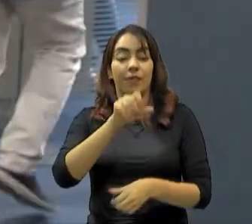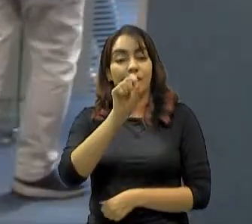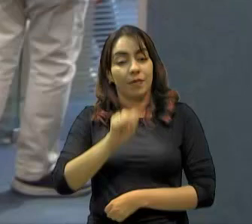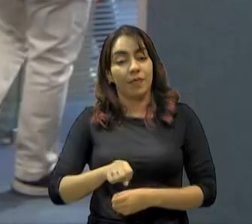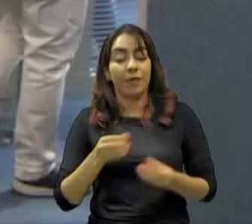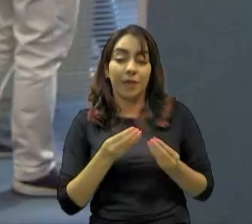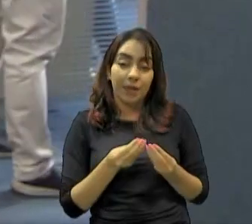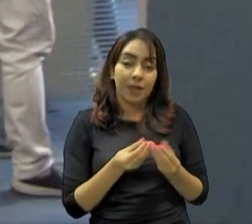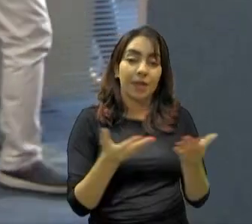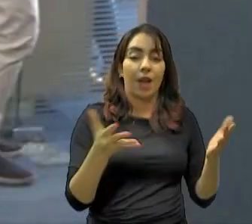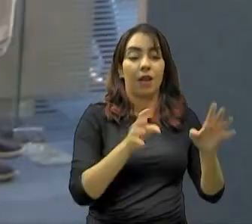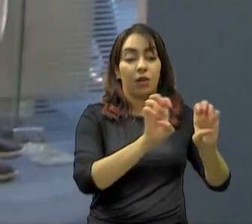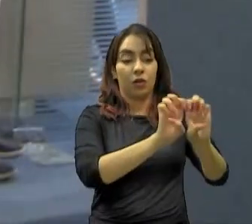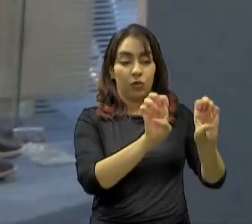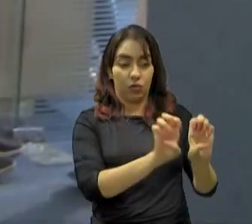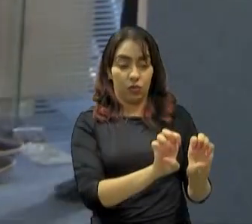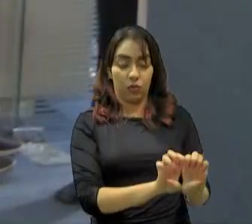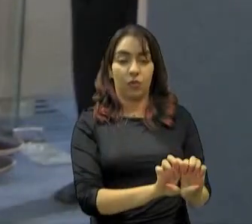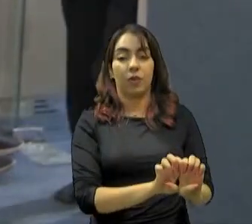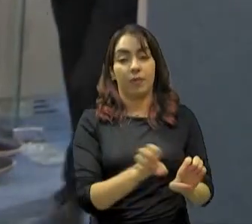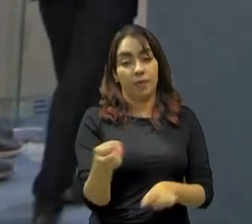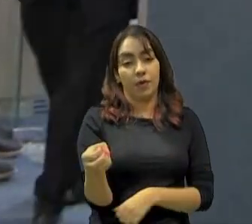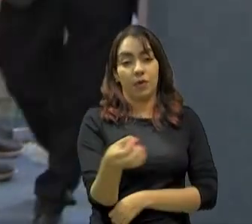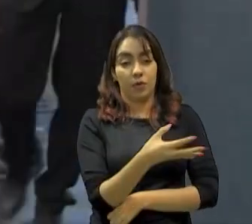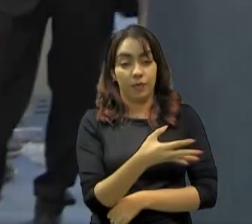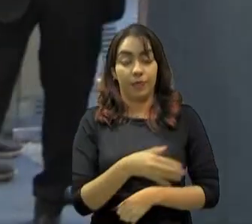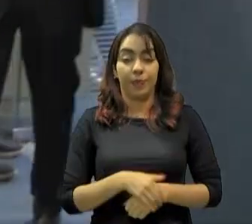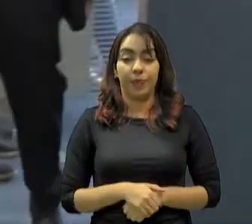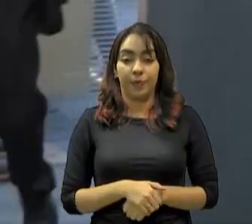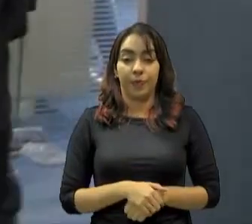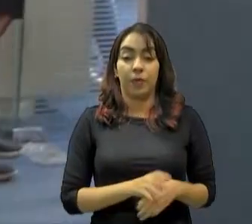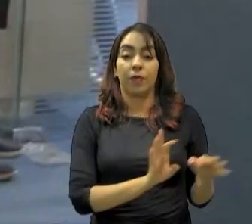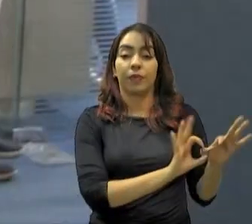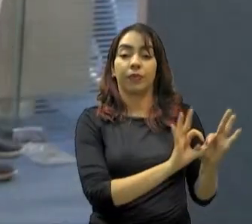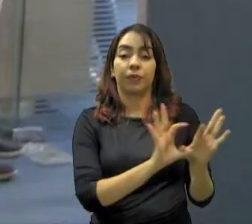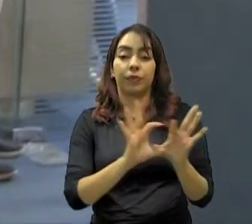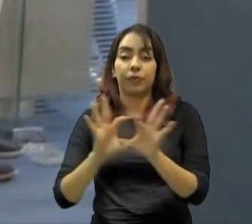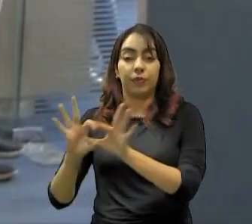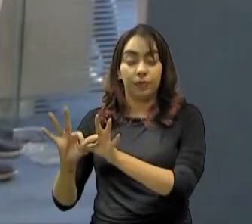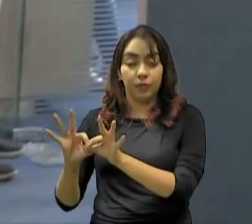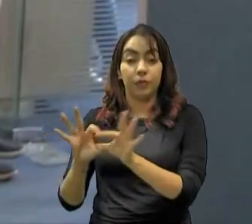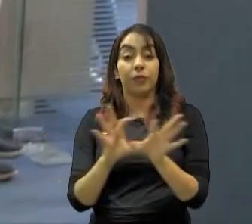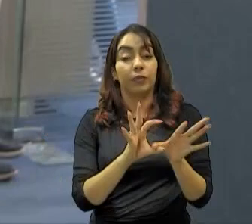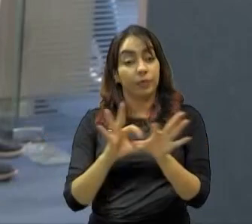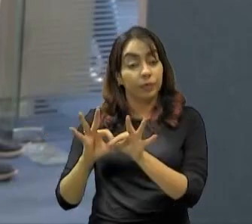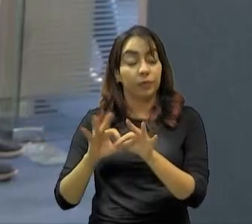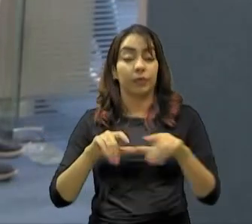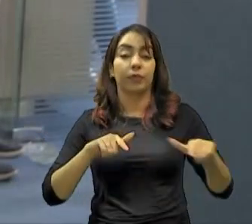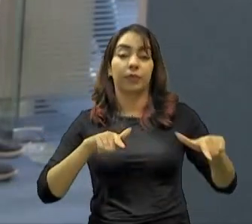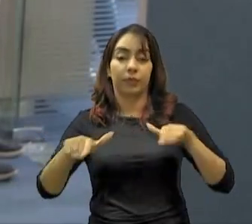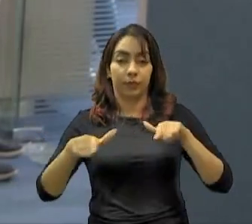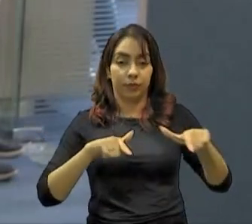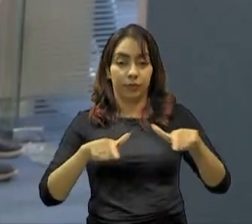mais uma estrutura, mais uma ferramenta que dialoga e traz para dentro de uma visão de trabalho aquilo que as mulheres fazem com maestria.